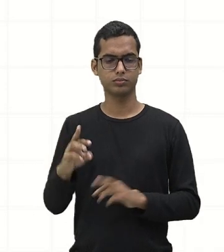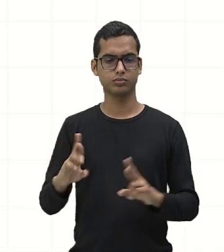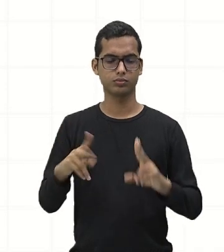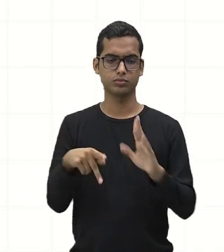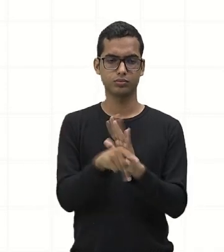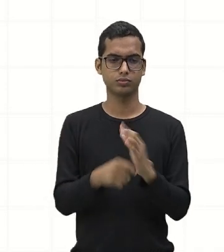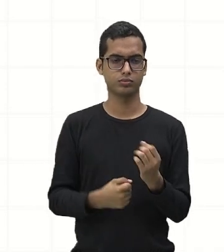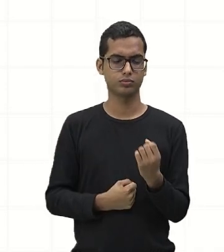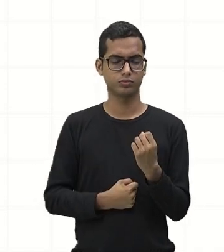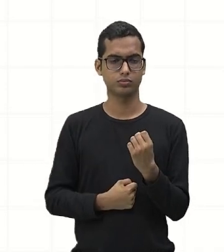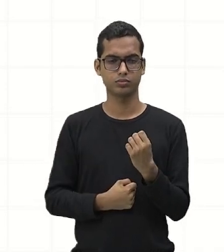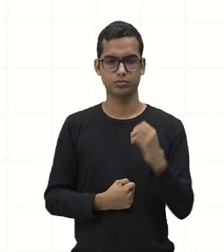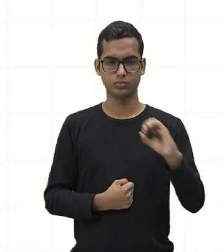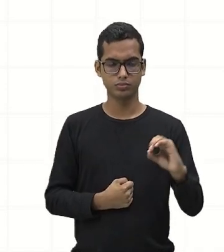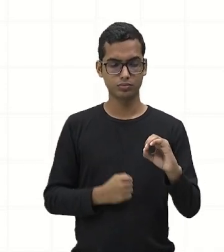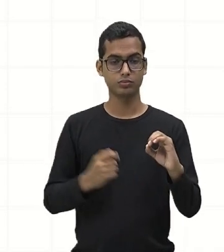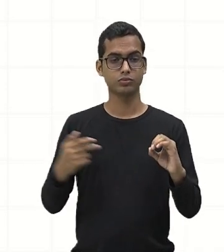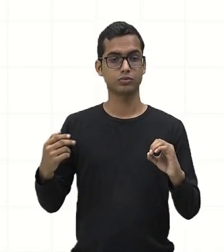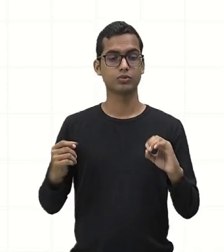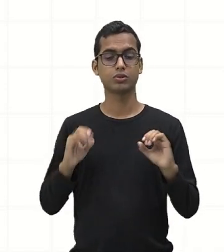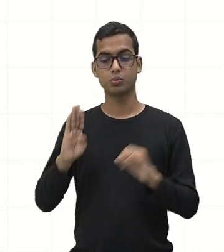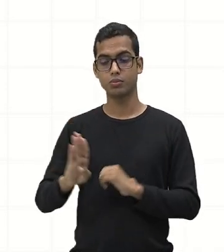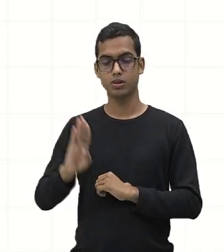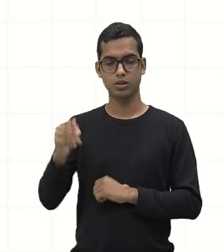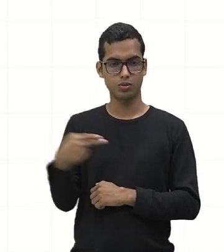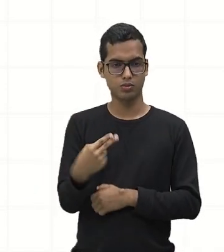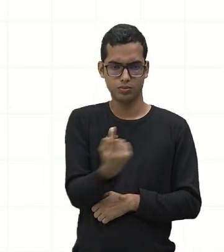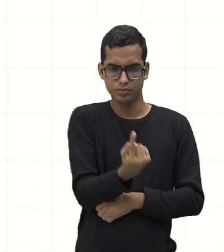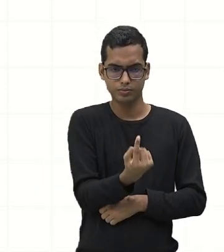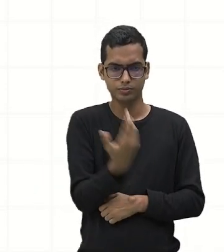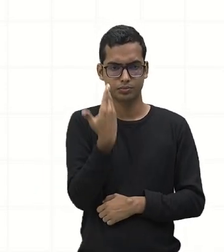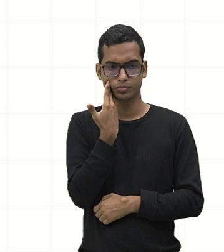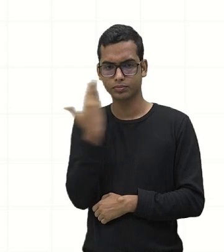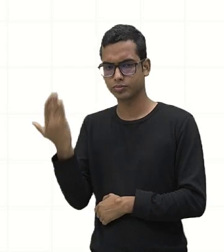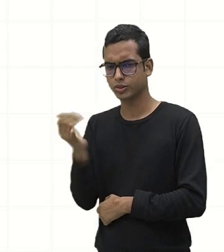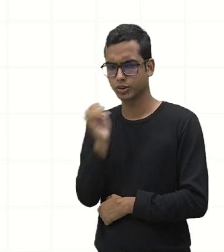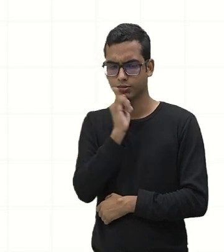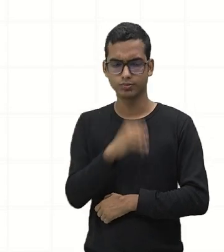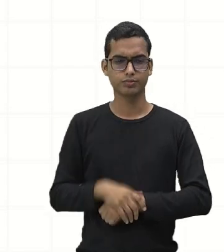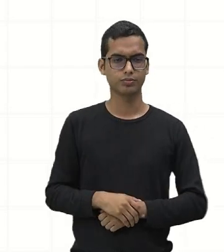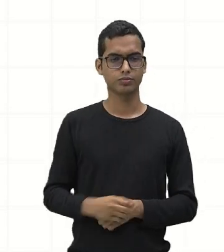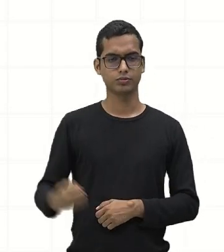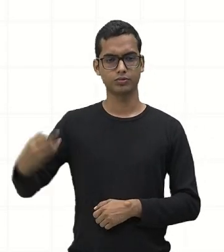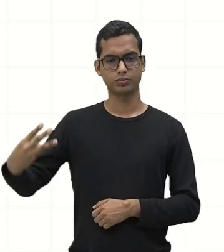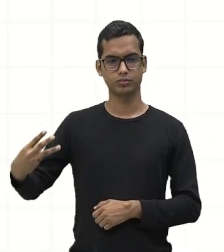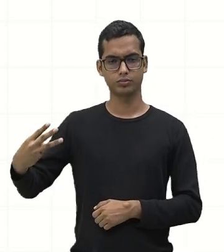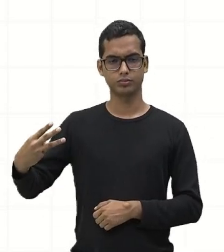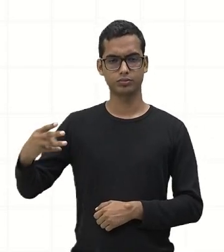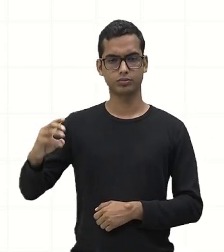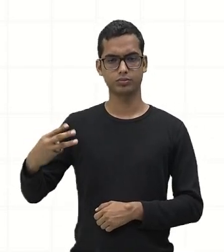nossos exemplos. Na letra A, nós temos aqui 3 elevado